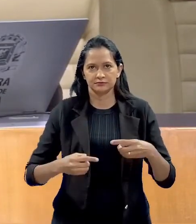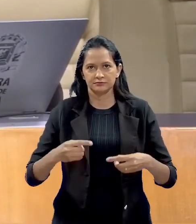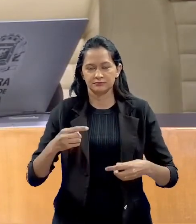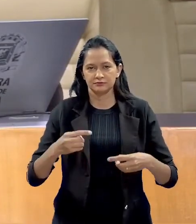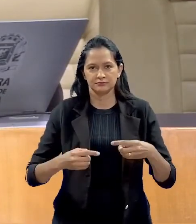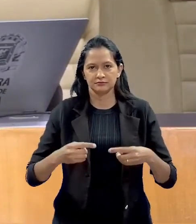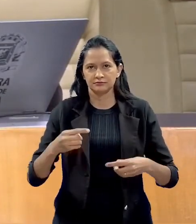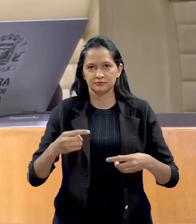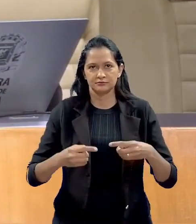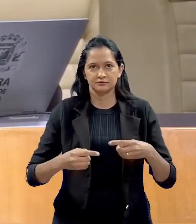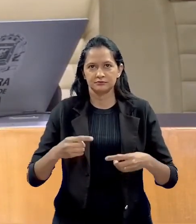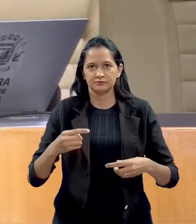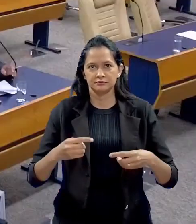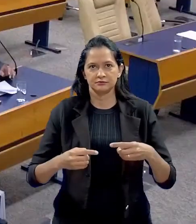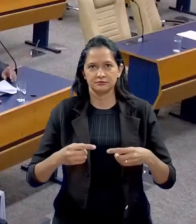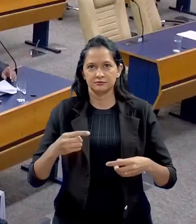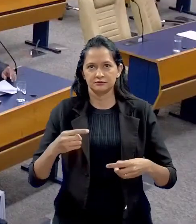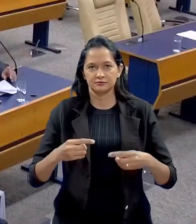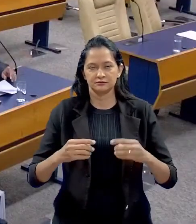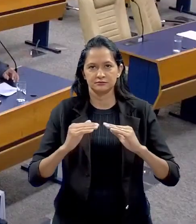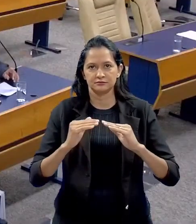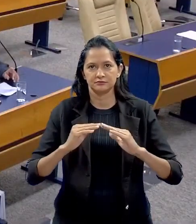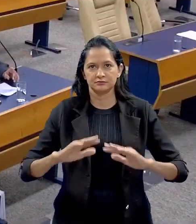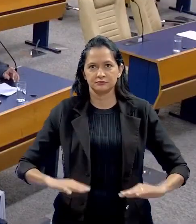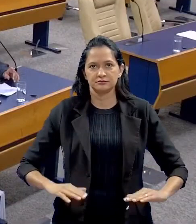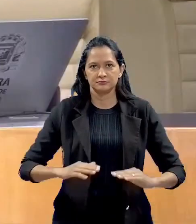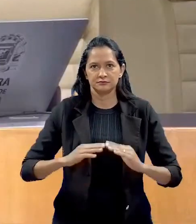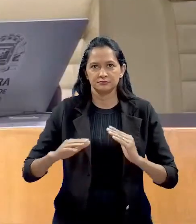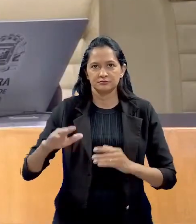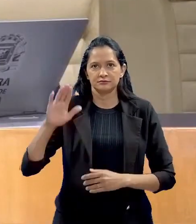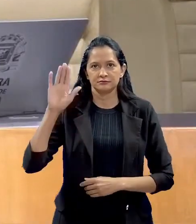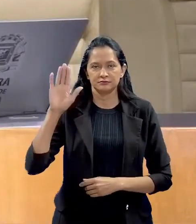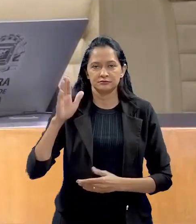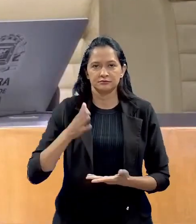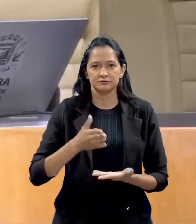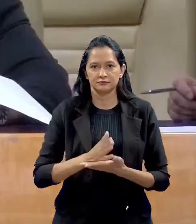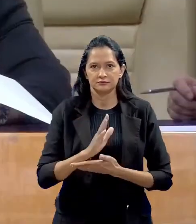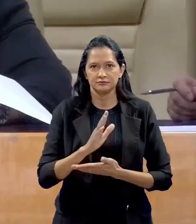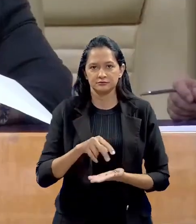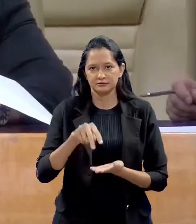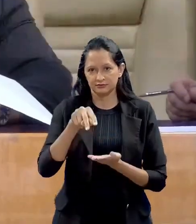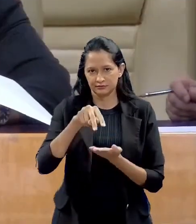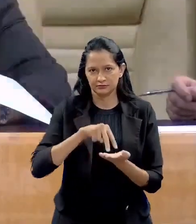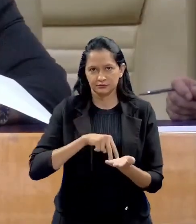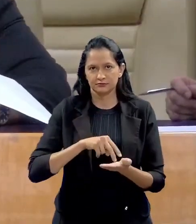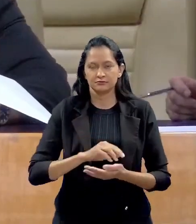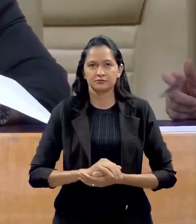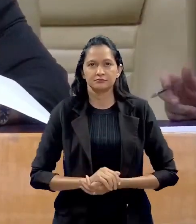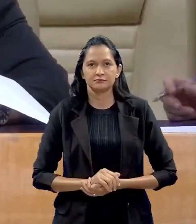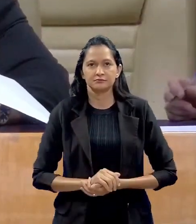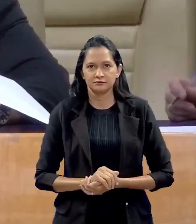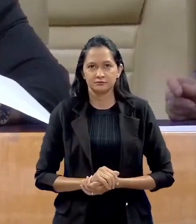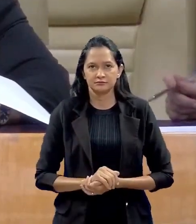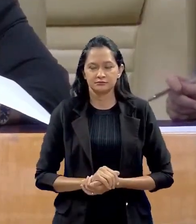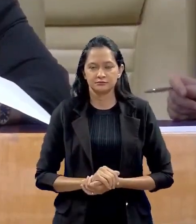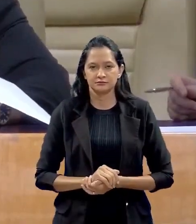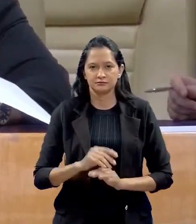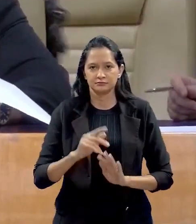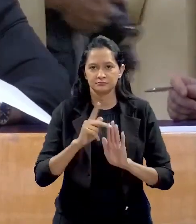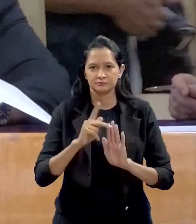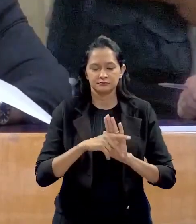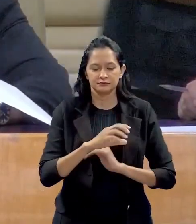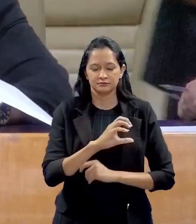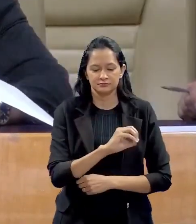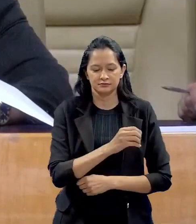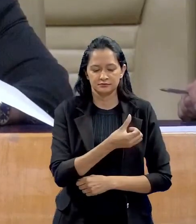Em discussão. Favorável permanência como estão. Os contratos manifestos. Aprovado. Leitura do CAPT. Projeto de lei 060 de